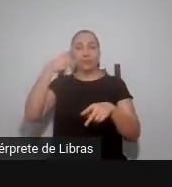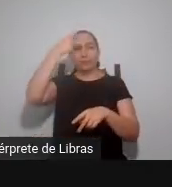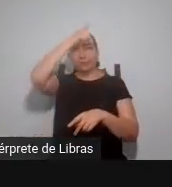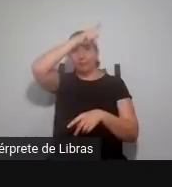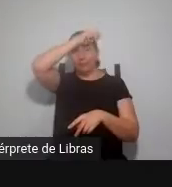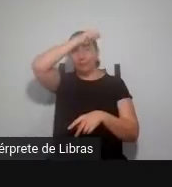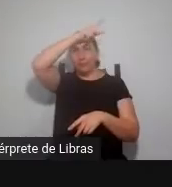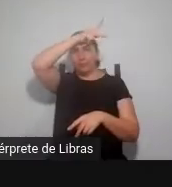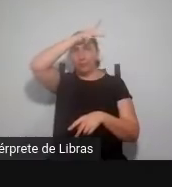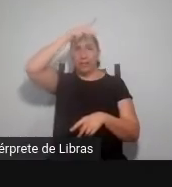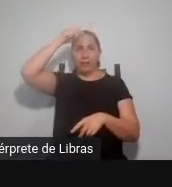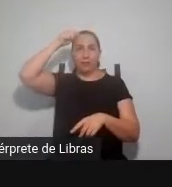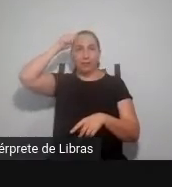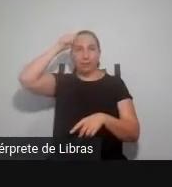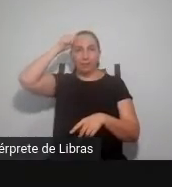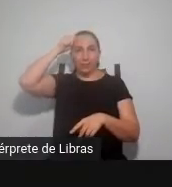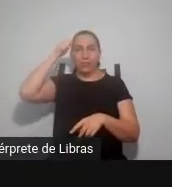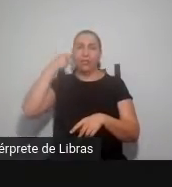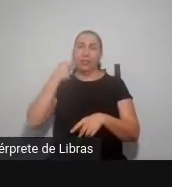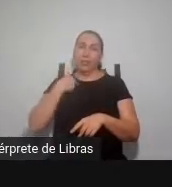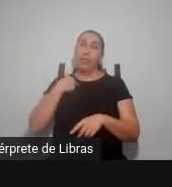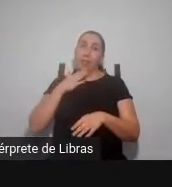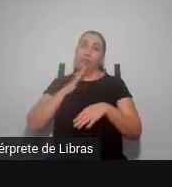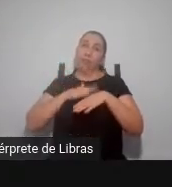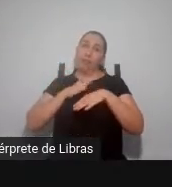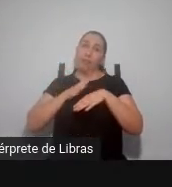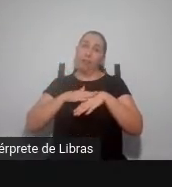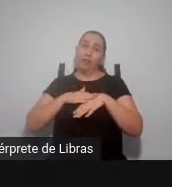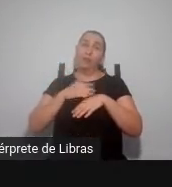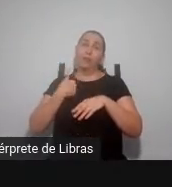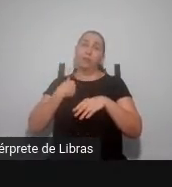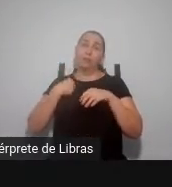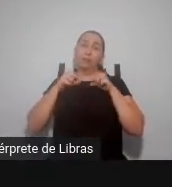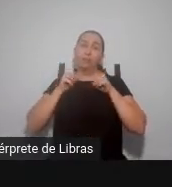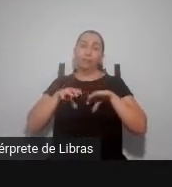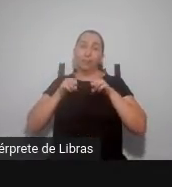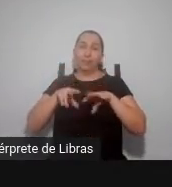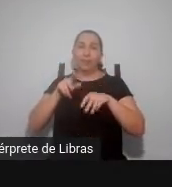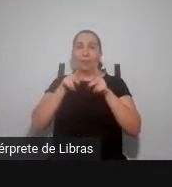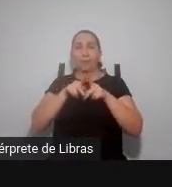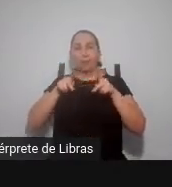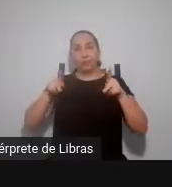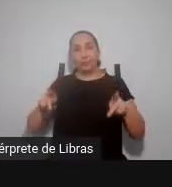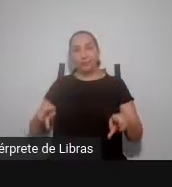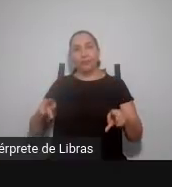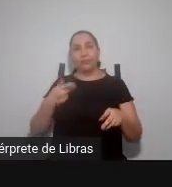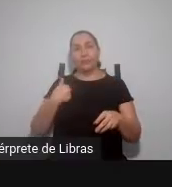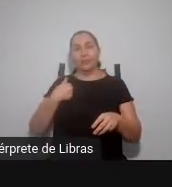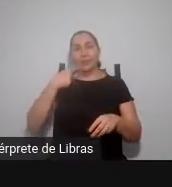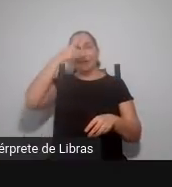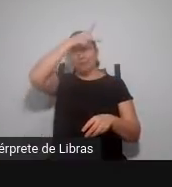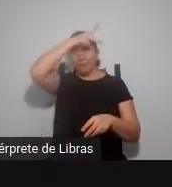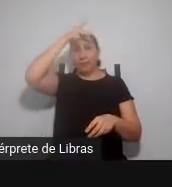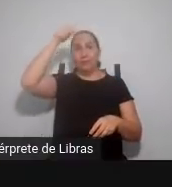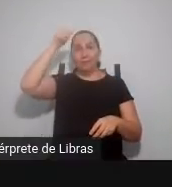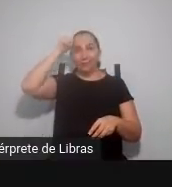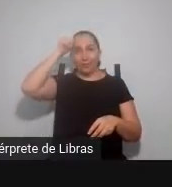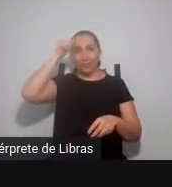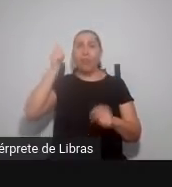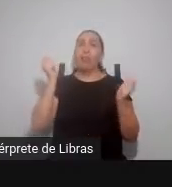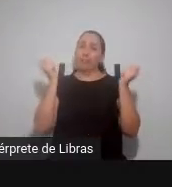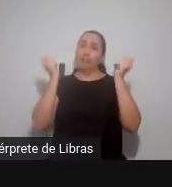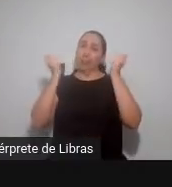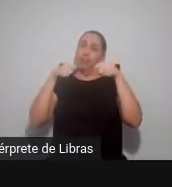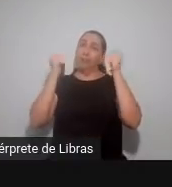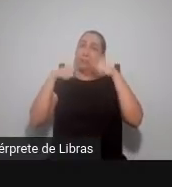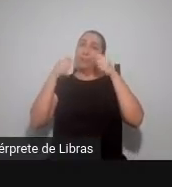medida que você ia falando, eu, como professora da educação básica também, ia falando: olha, isso é possível lá na minha turma, ainda que à distância, do jeito que a